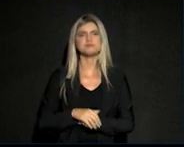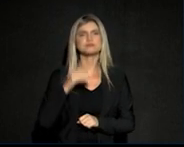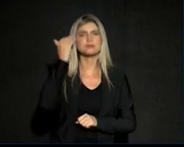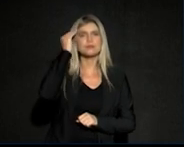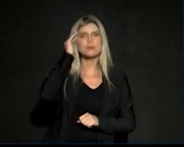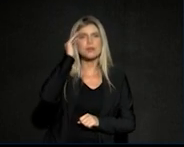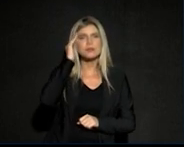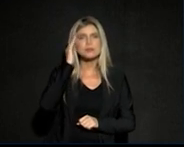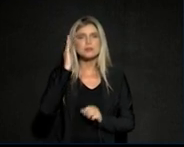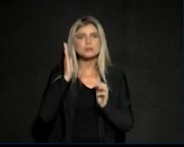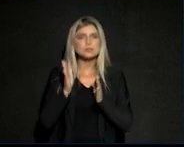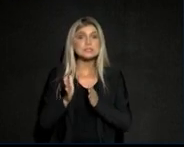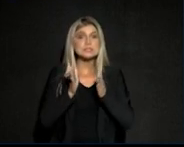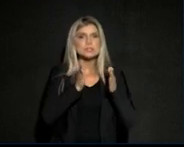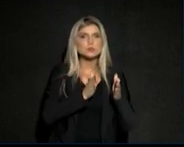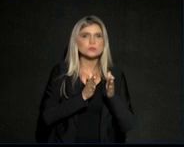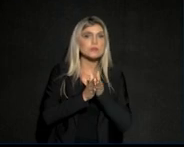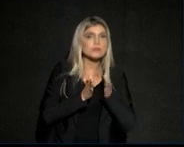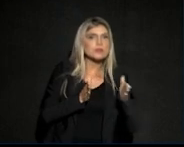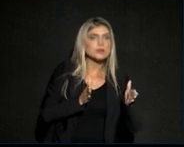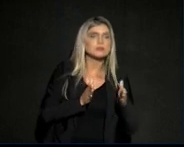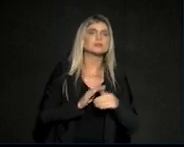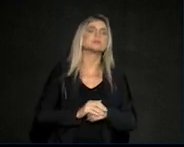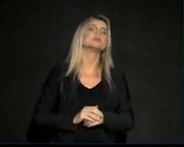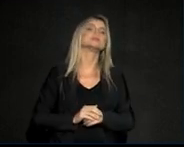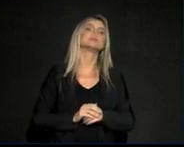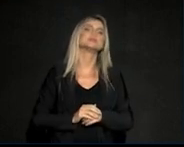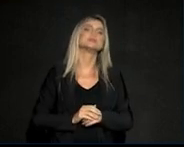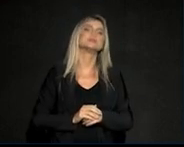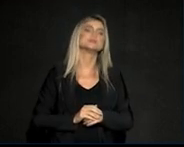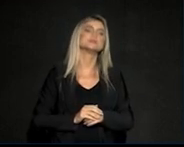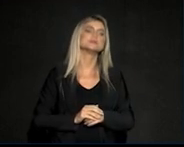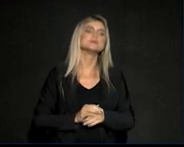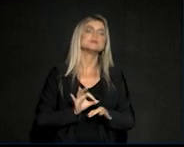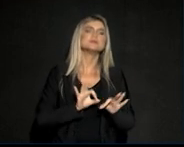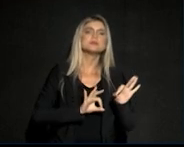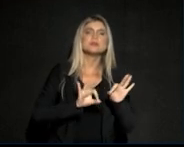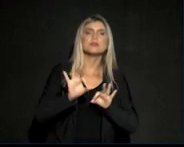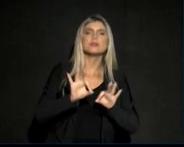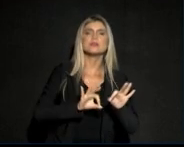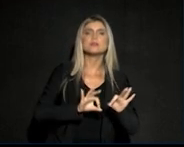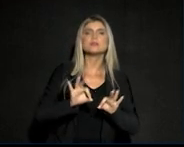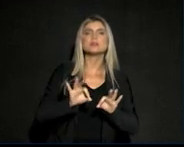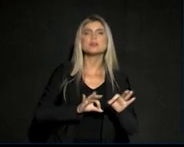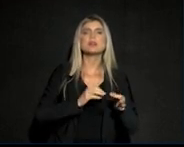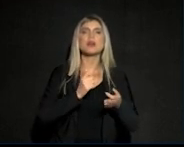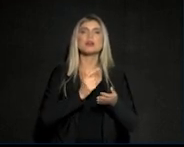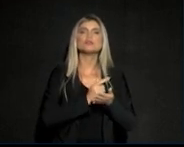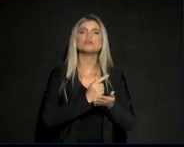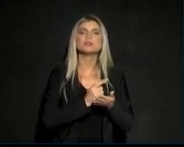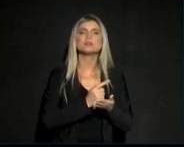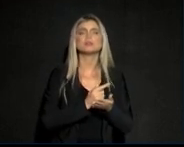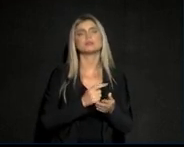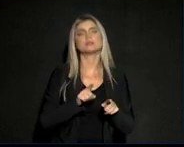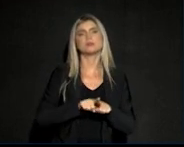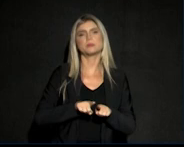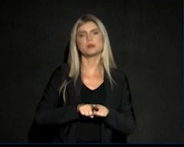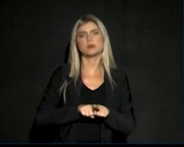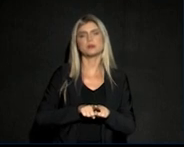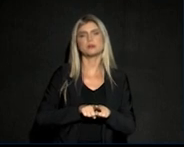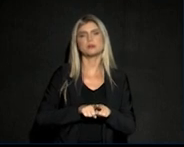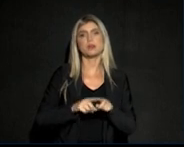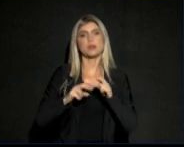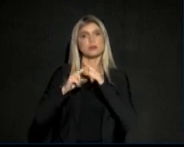da jornada a gente integrar um pouco das agendas de sustentabilidade e a caixa usar essa potência de rede